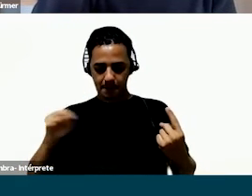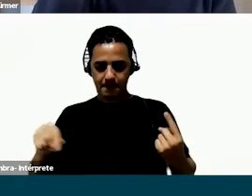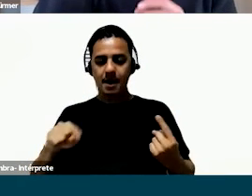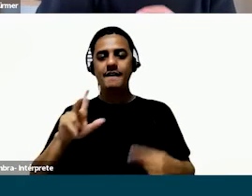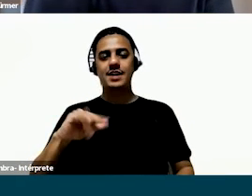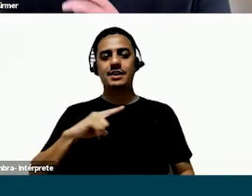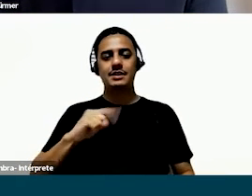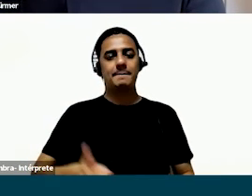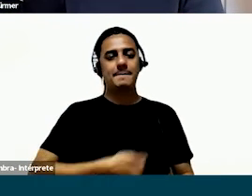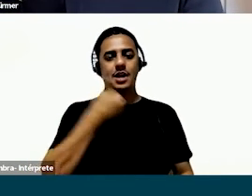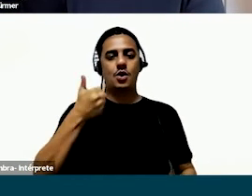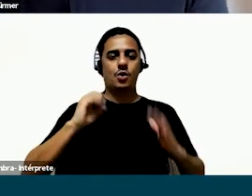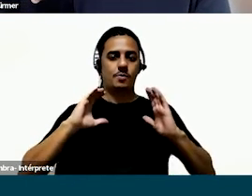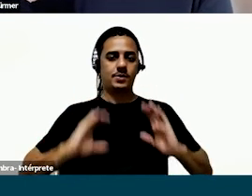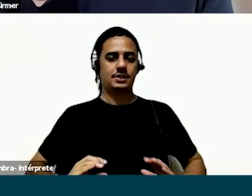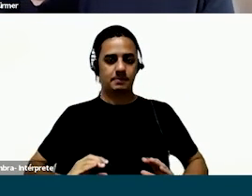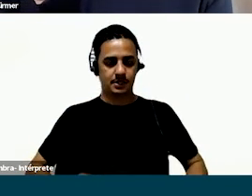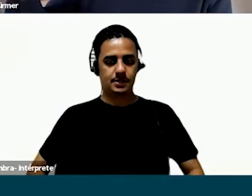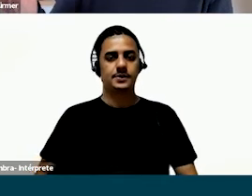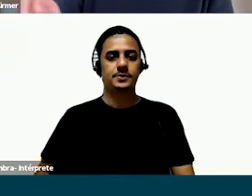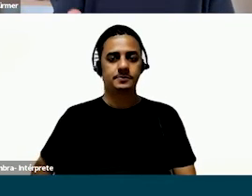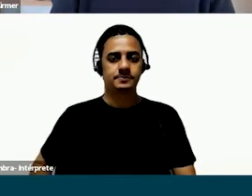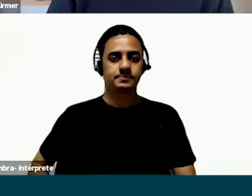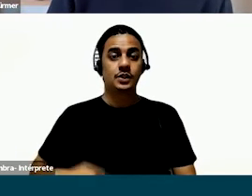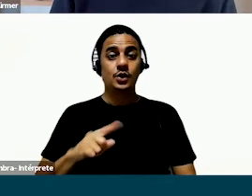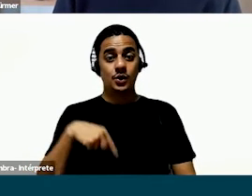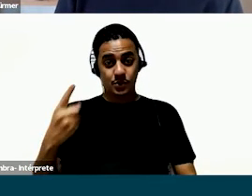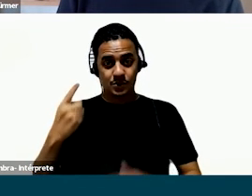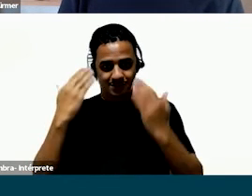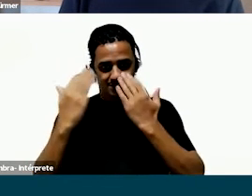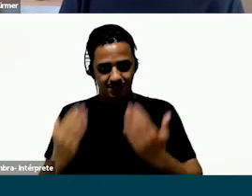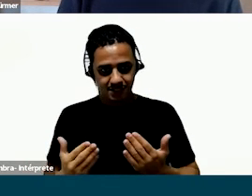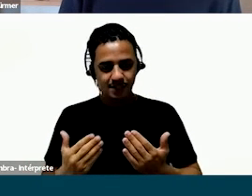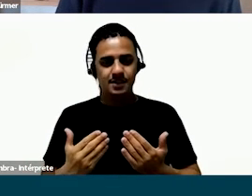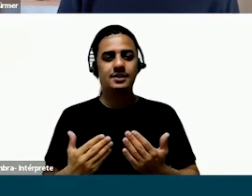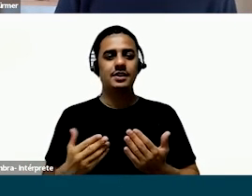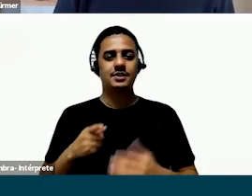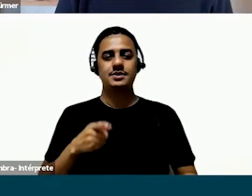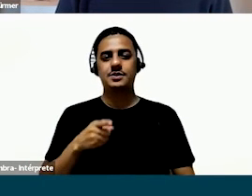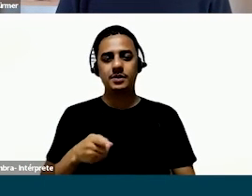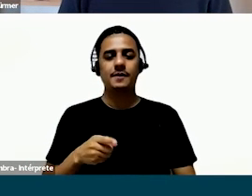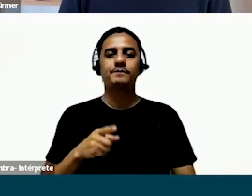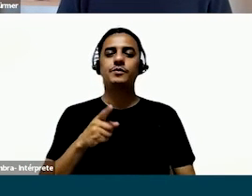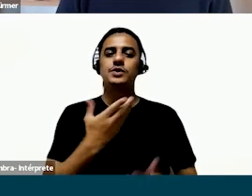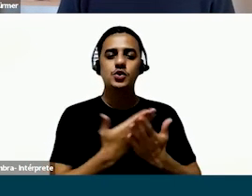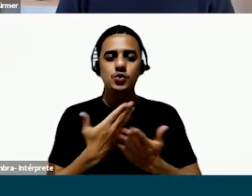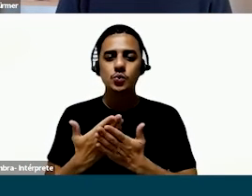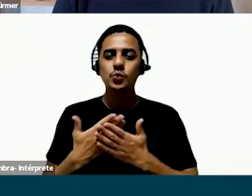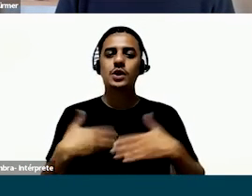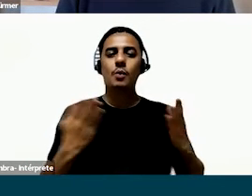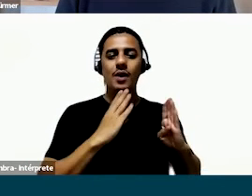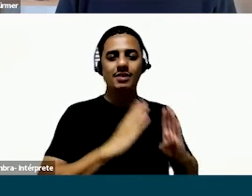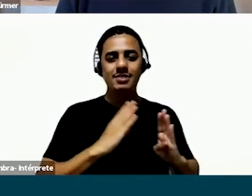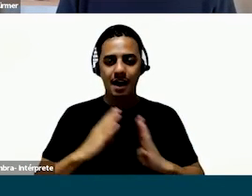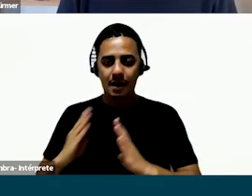desses recortes, qual desses cohorts vai ter os melhores comportamentos. E aí a outra análise, que é a análise de funis, nela